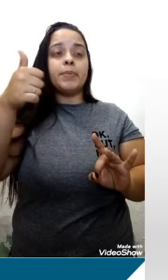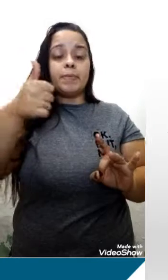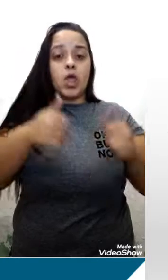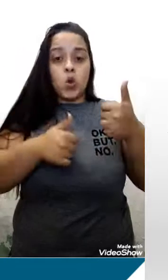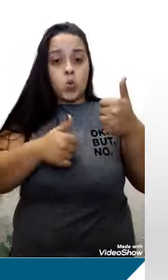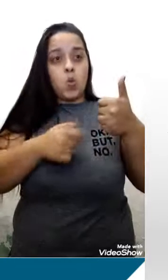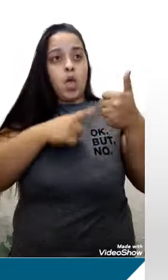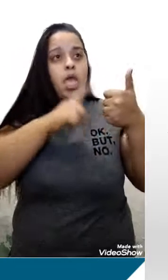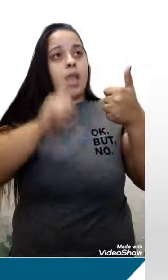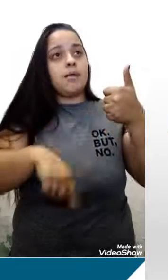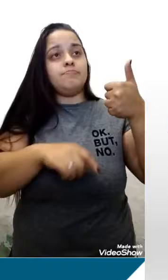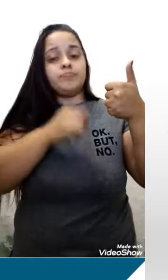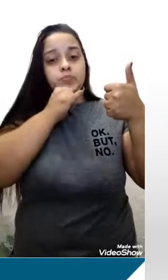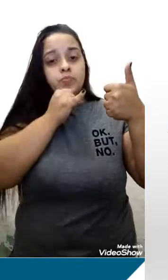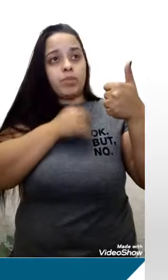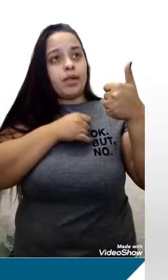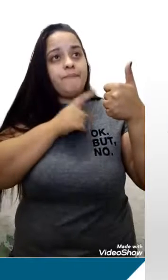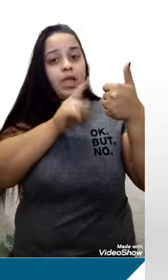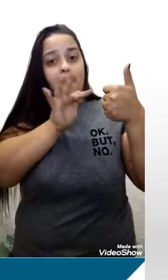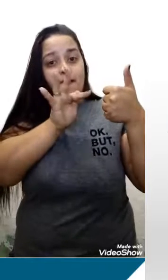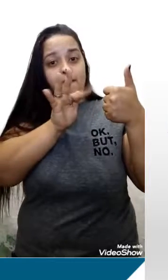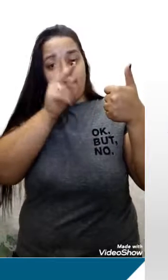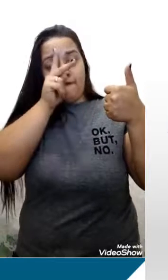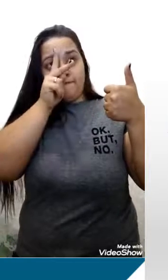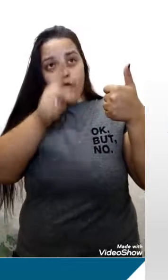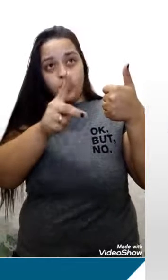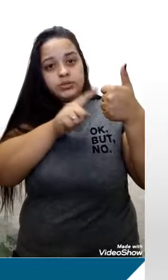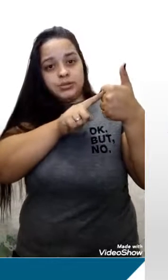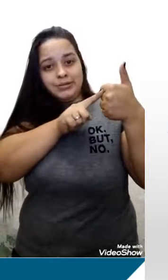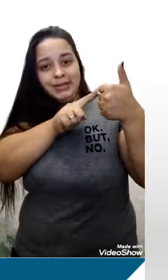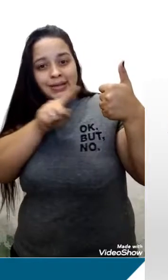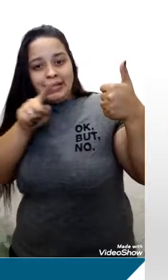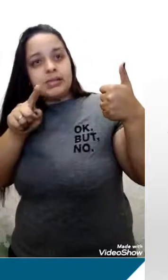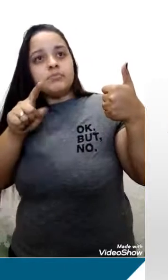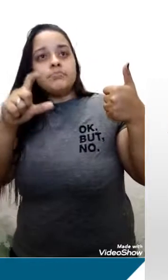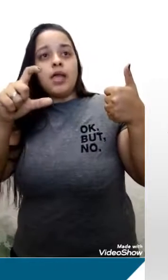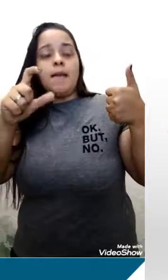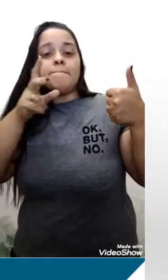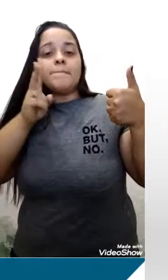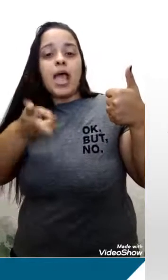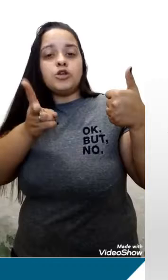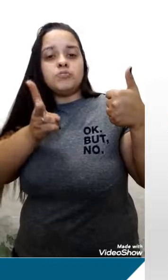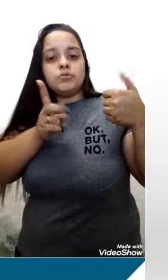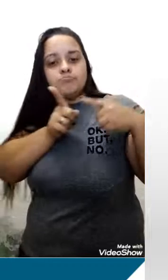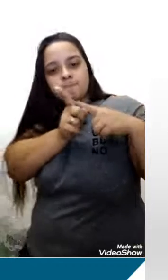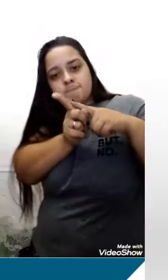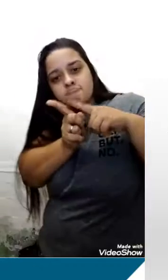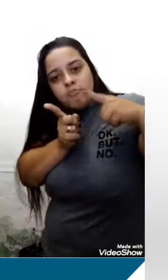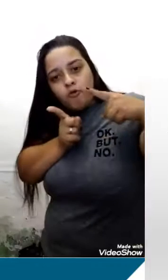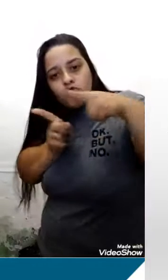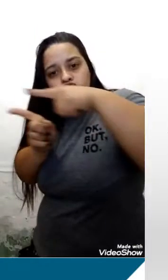nós vamos analisar é o caso em que a força e o deslocamento têm a mesma direção